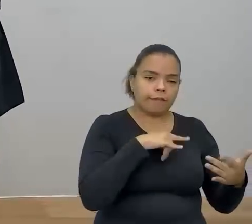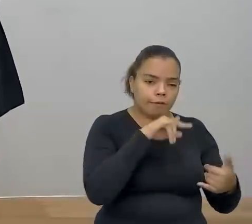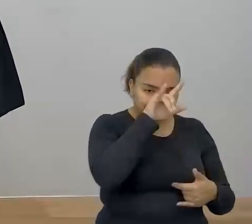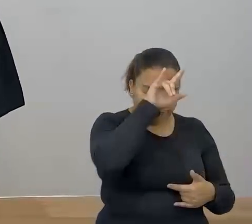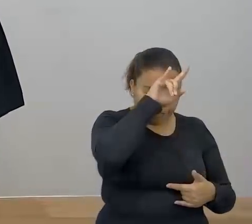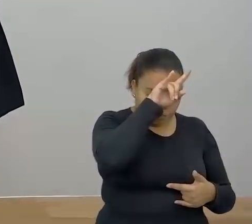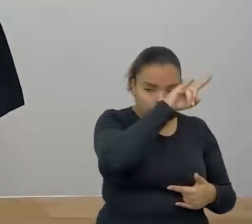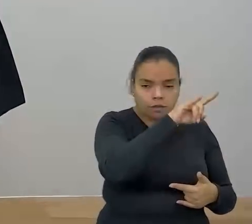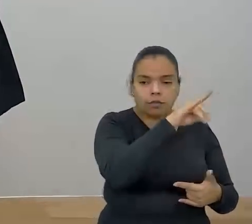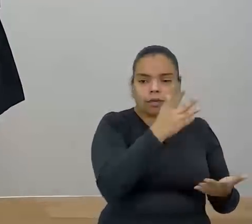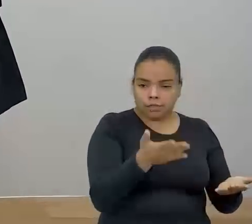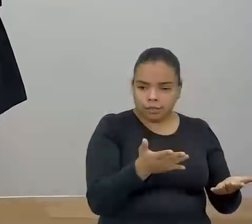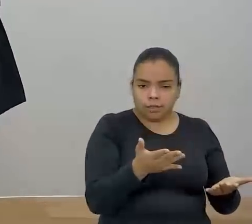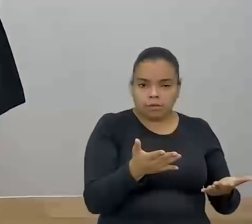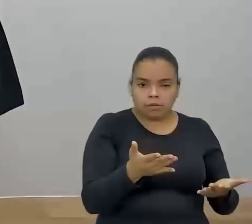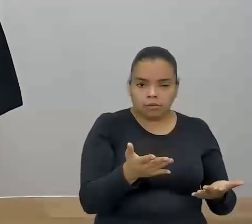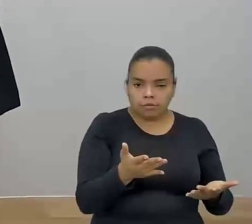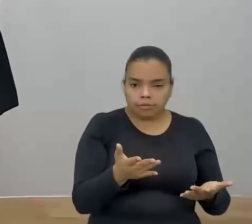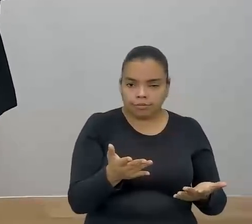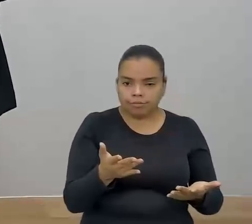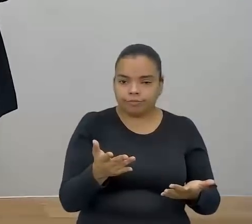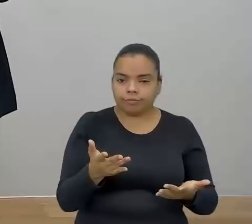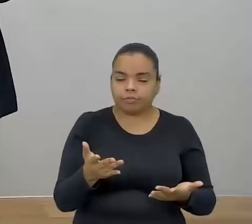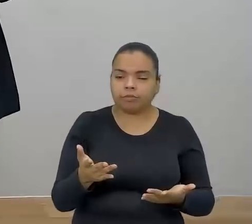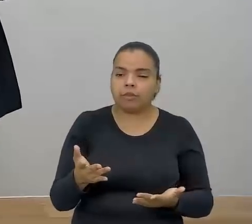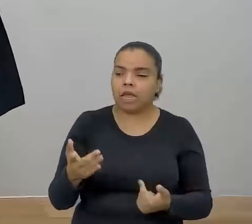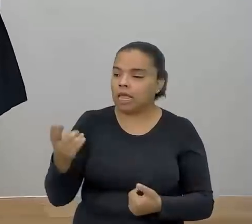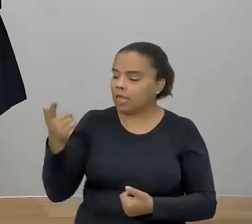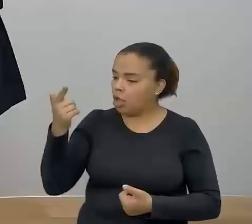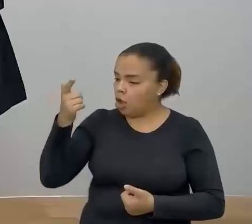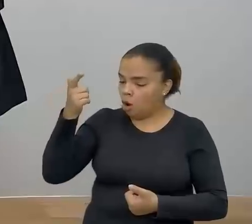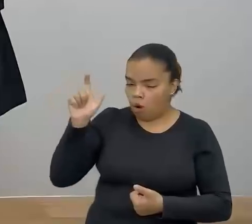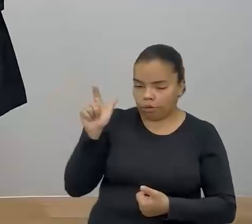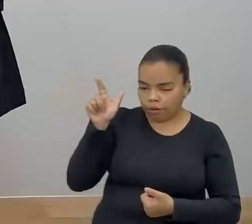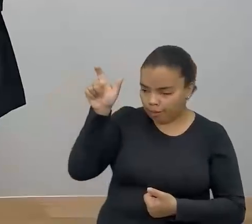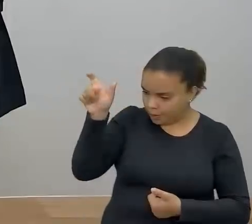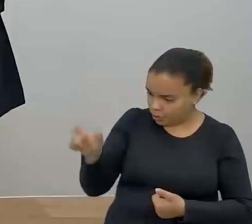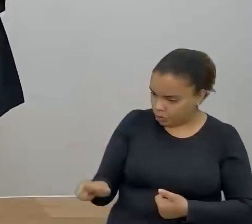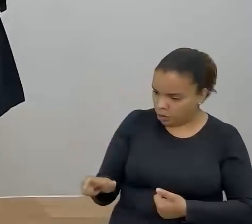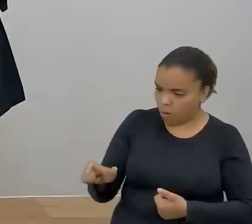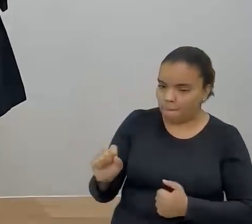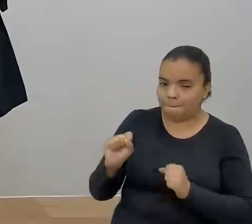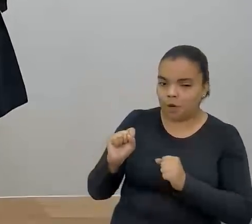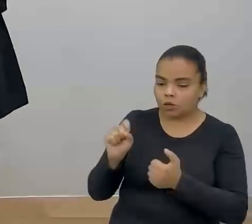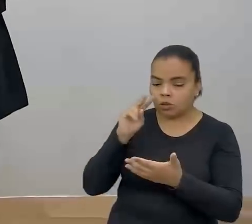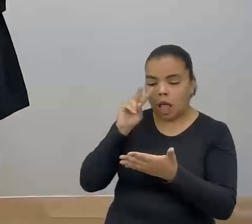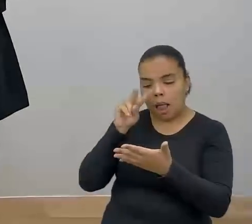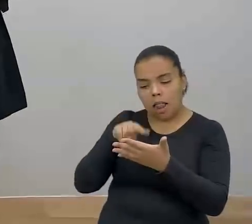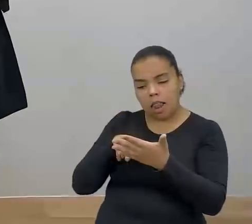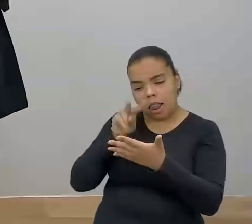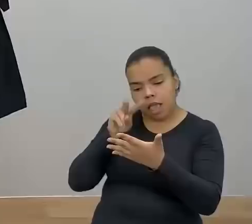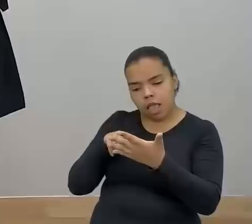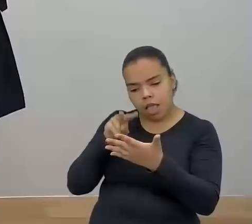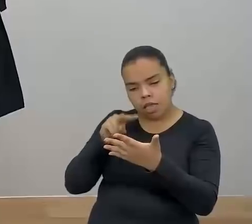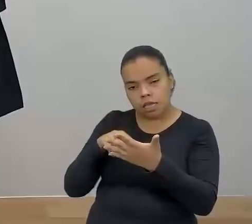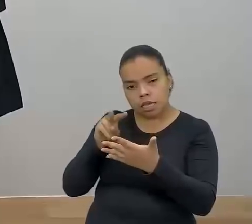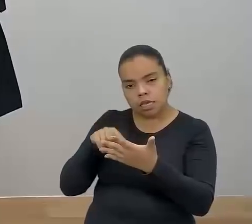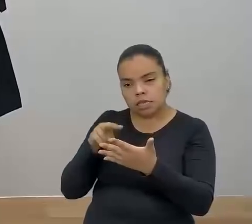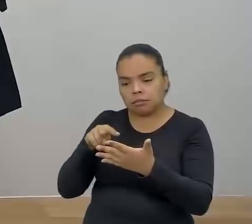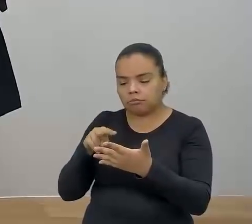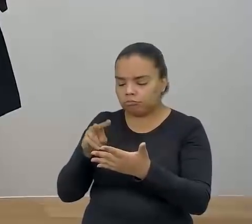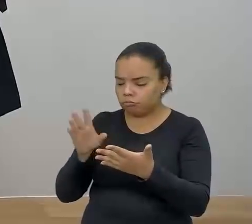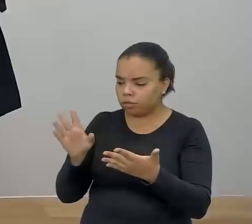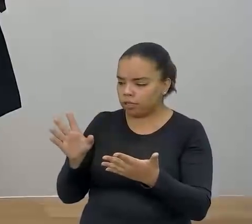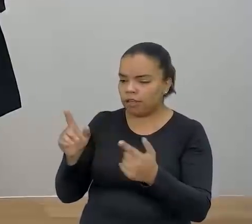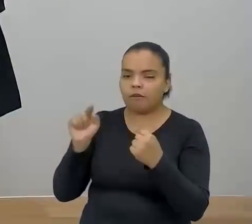que indica traição. E a Débora, né, colocar, como alguns outros professores disseram, que tudo indica que houve uma